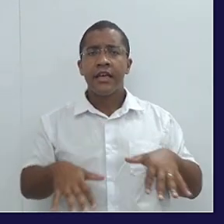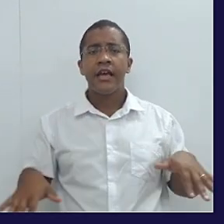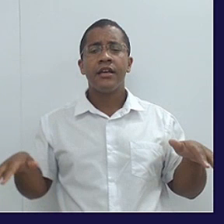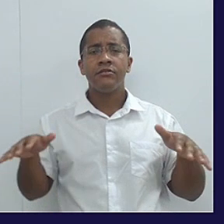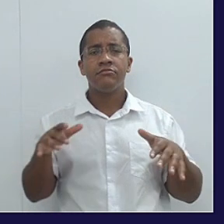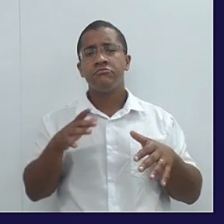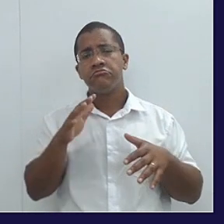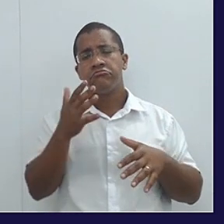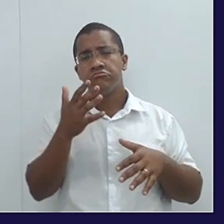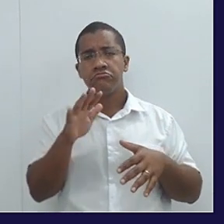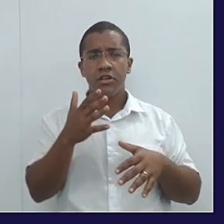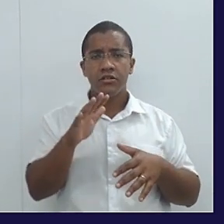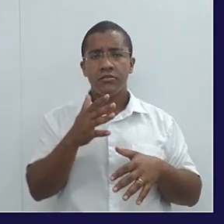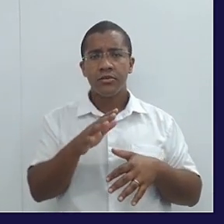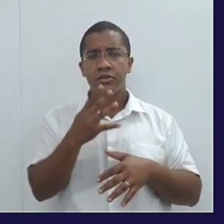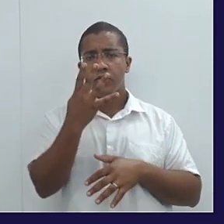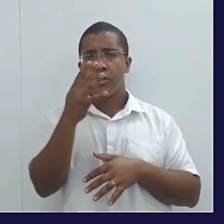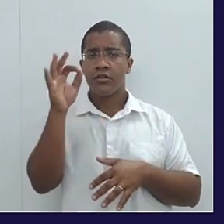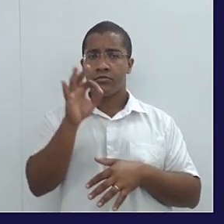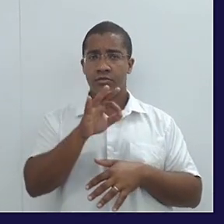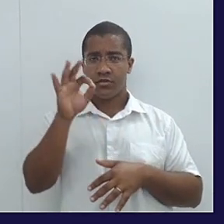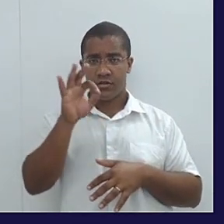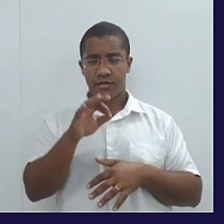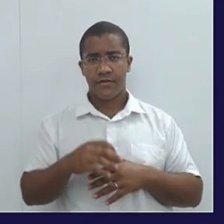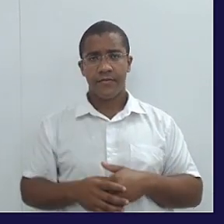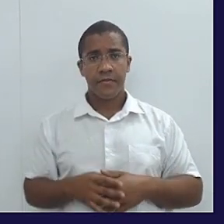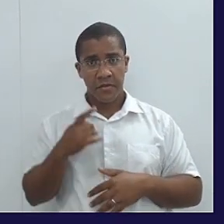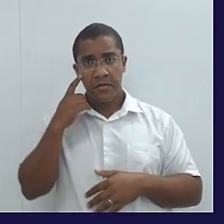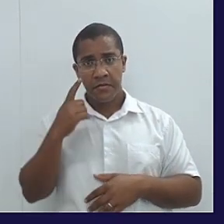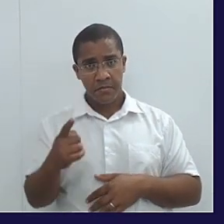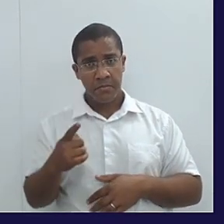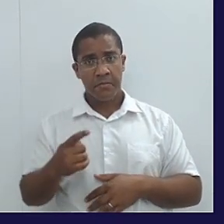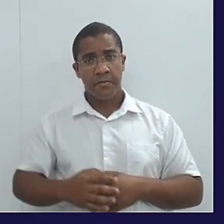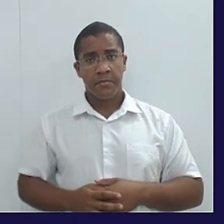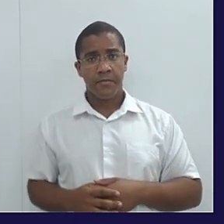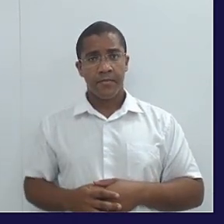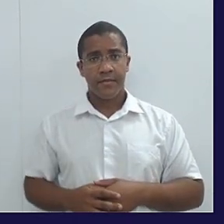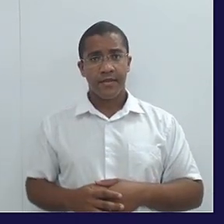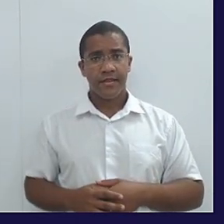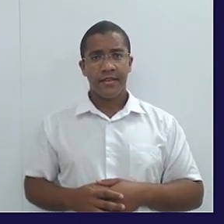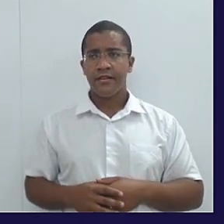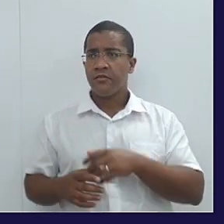você possa ter, vai gastar ali cerca ali de 4%. Vejam só,